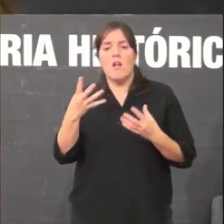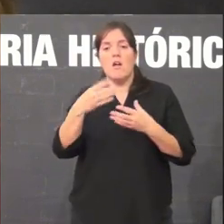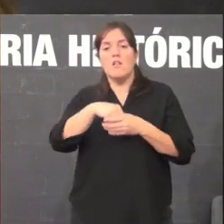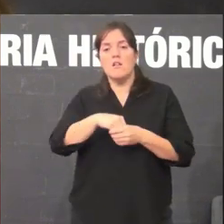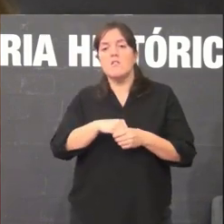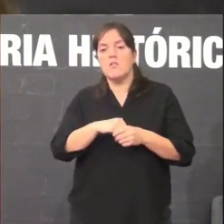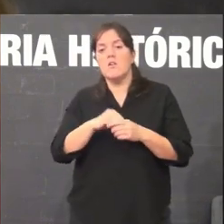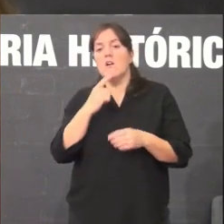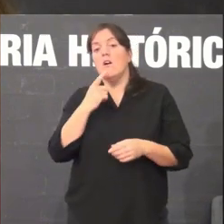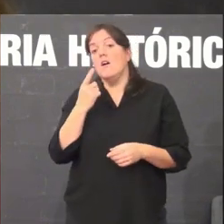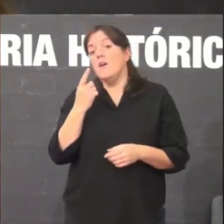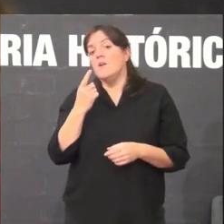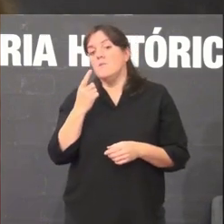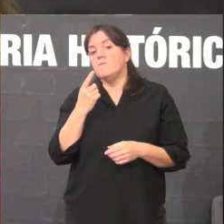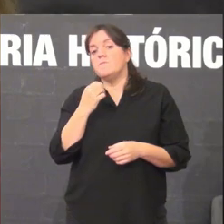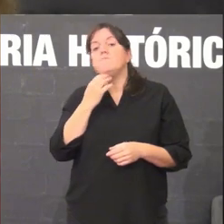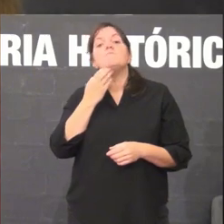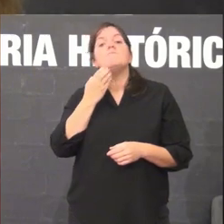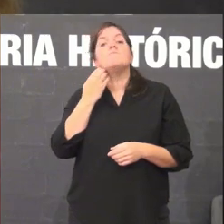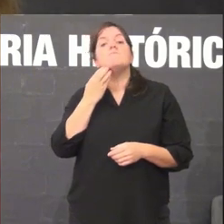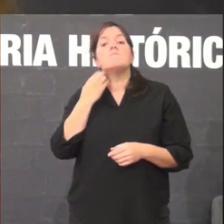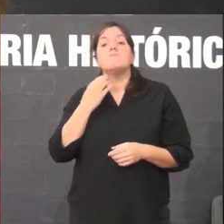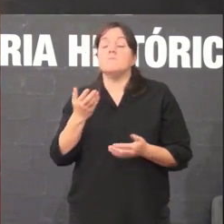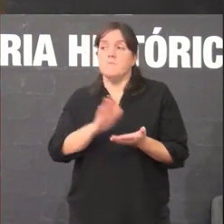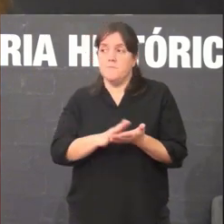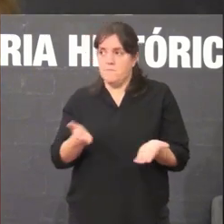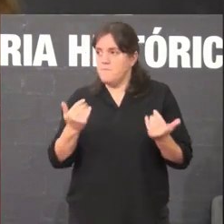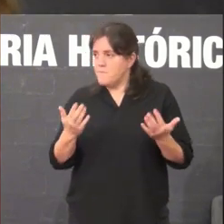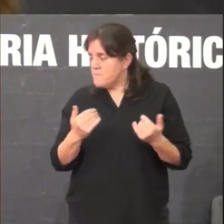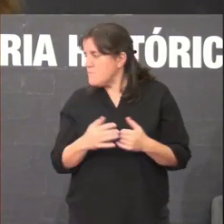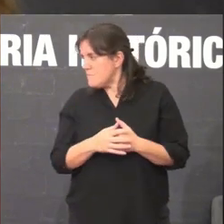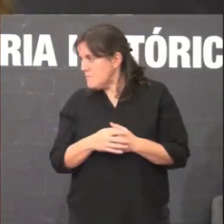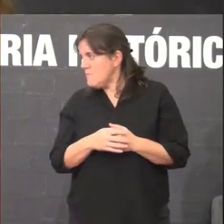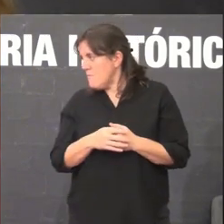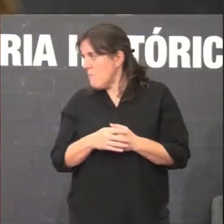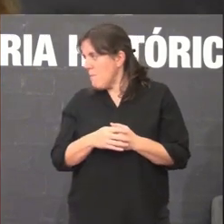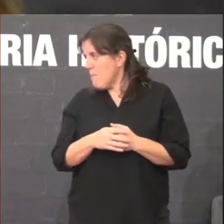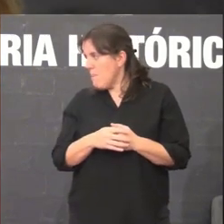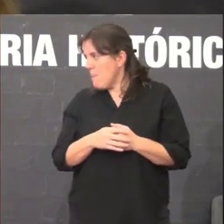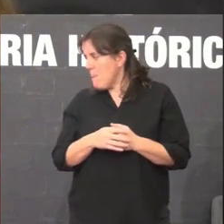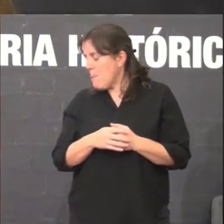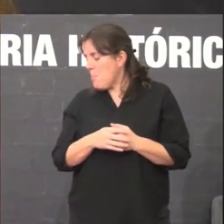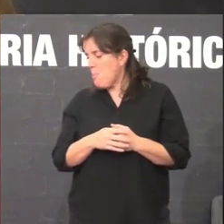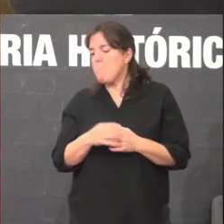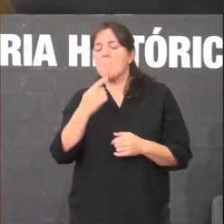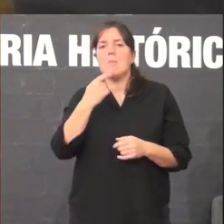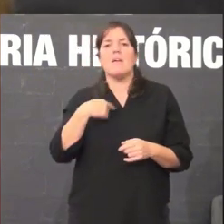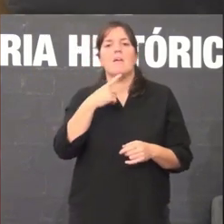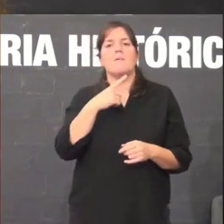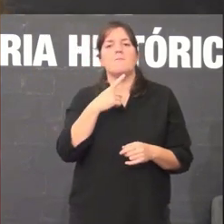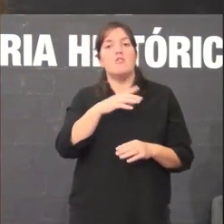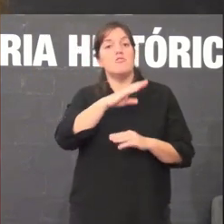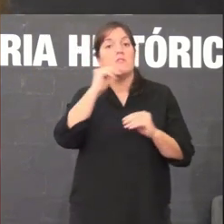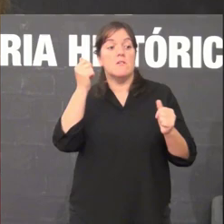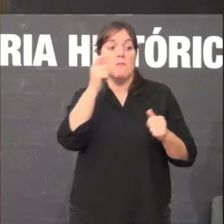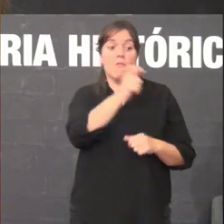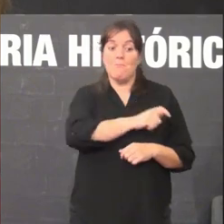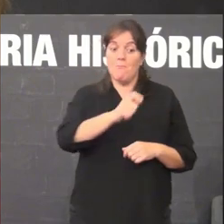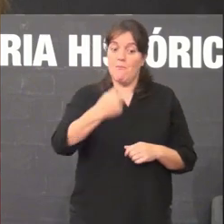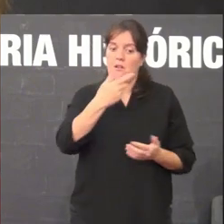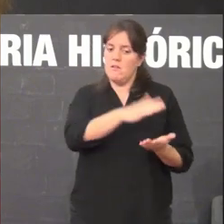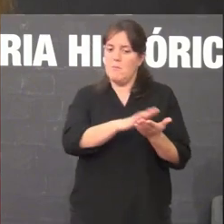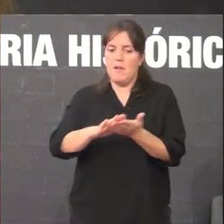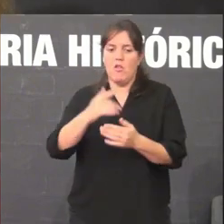e procurar onde é que estão aqueles cerca de 114 mil desaparecidos do regime